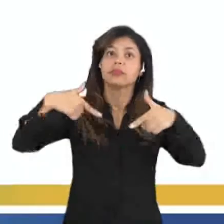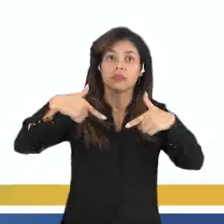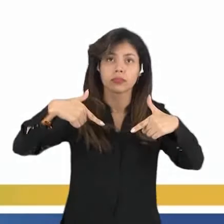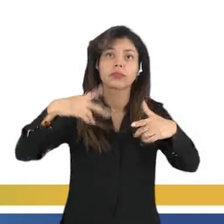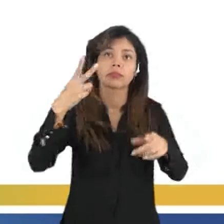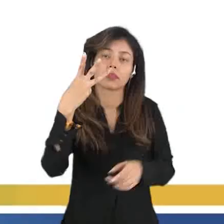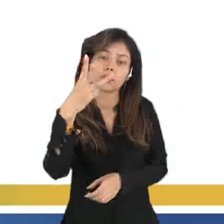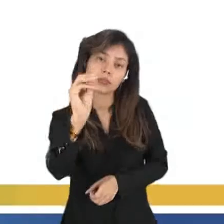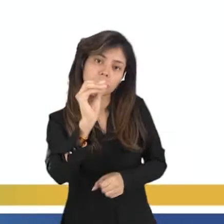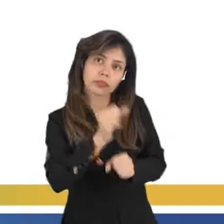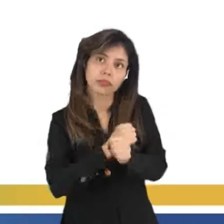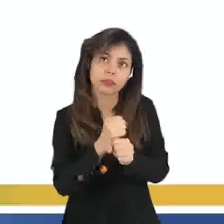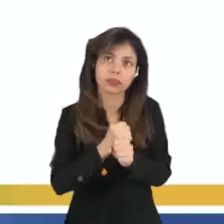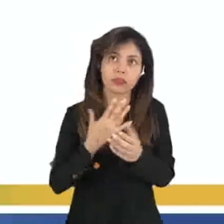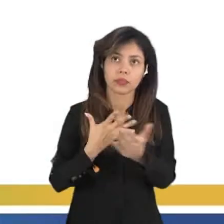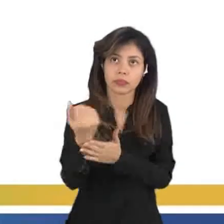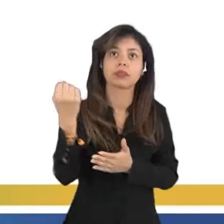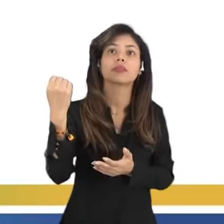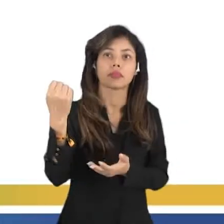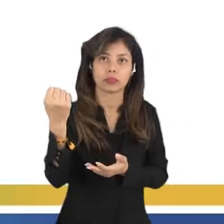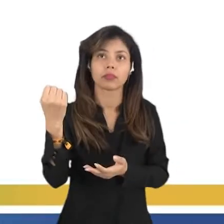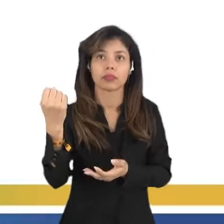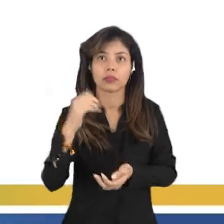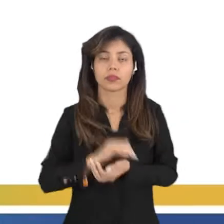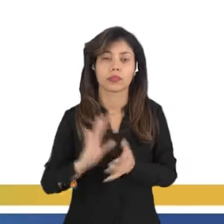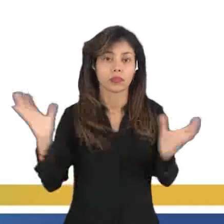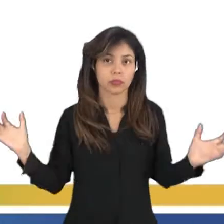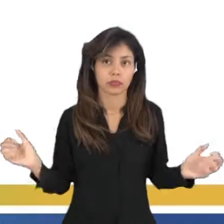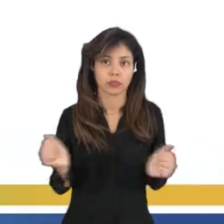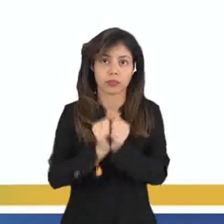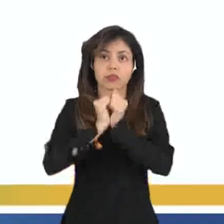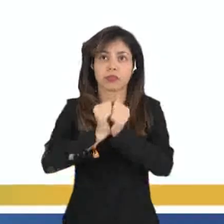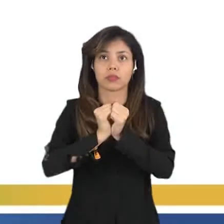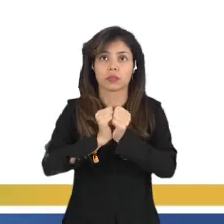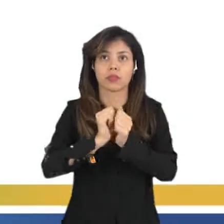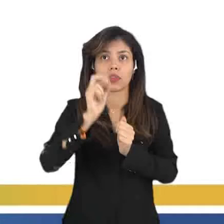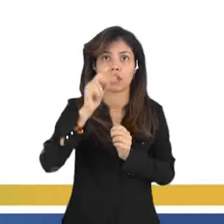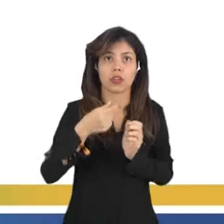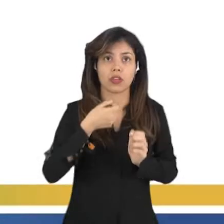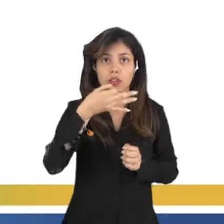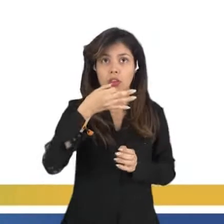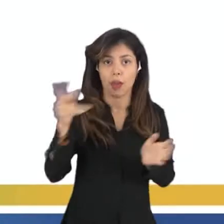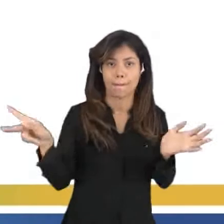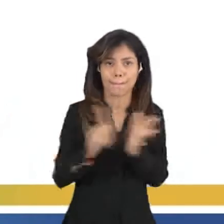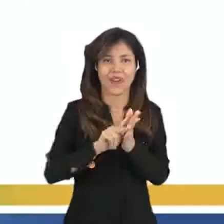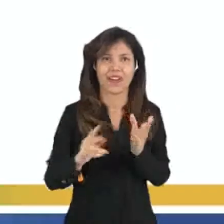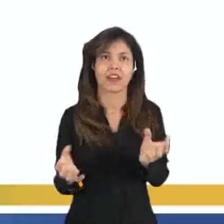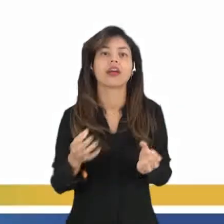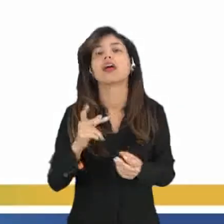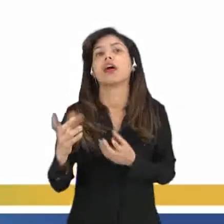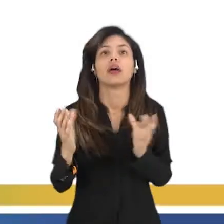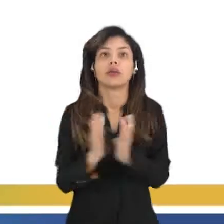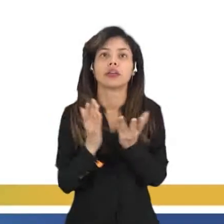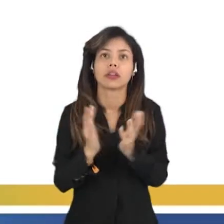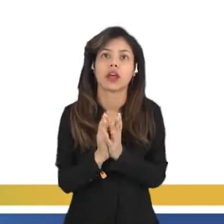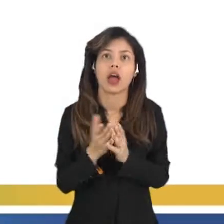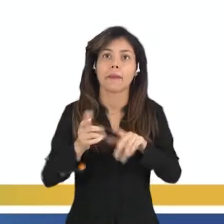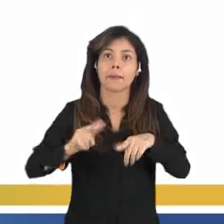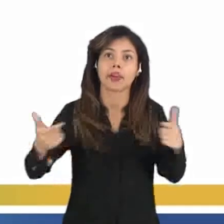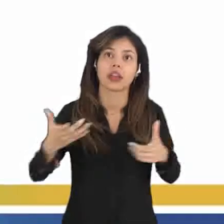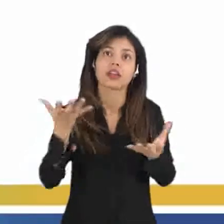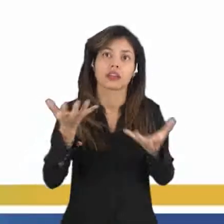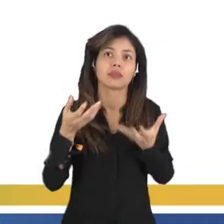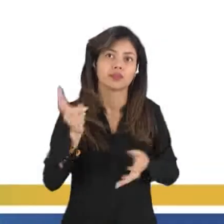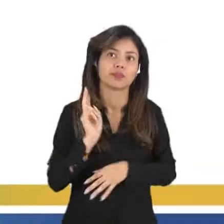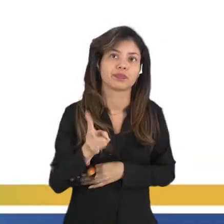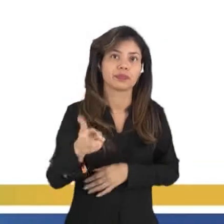católicos lutam há pelo menos 30 anos em busca de unificação e se opõem aos protestantes, que são a maioria e